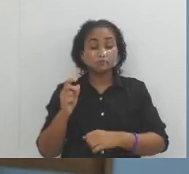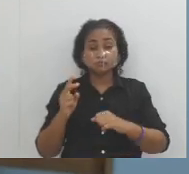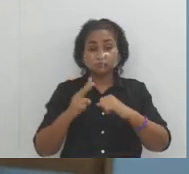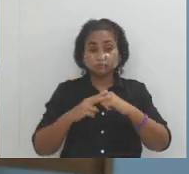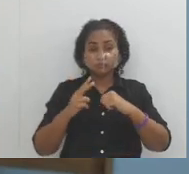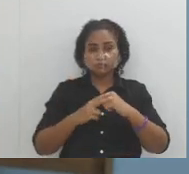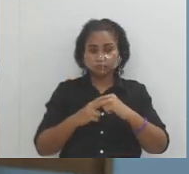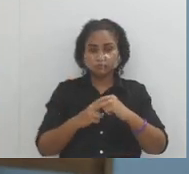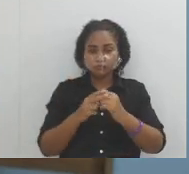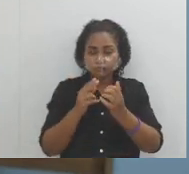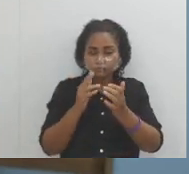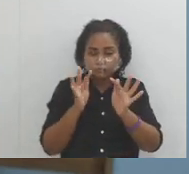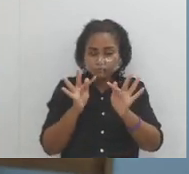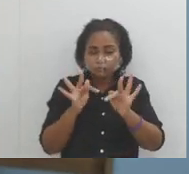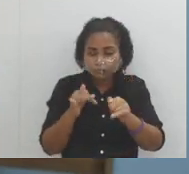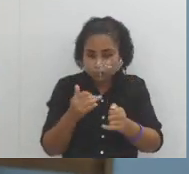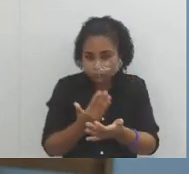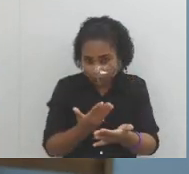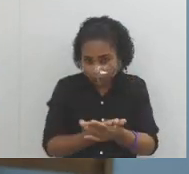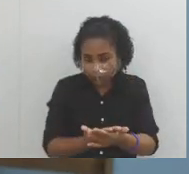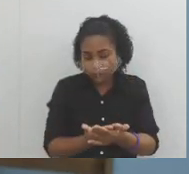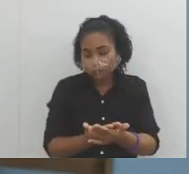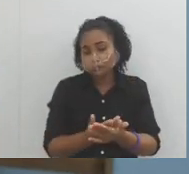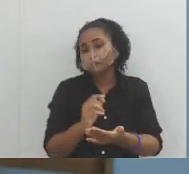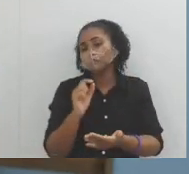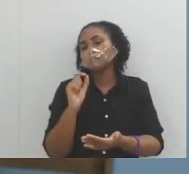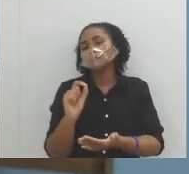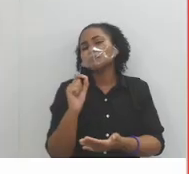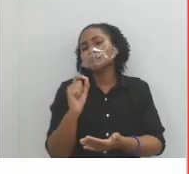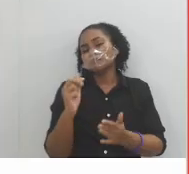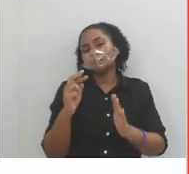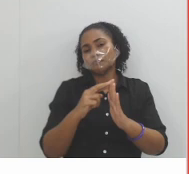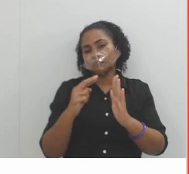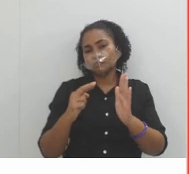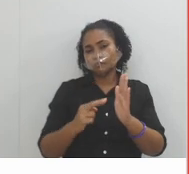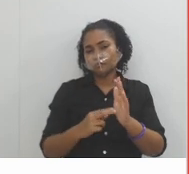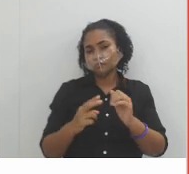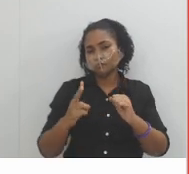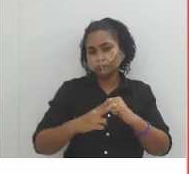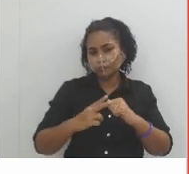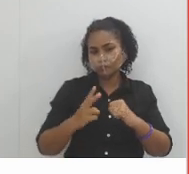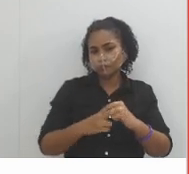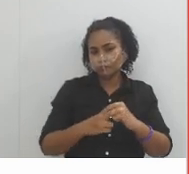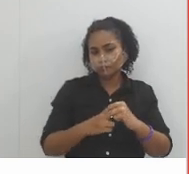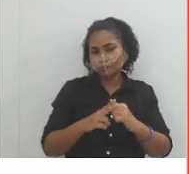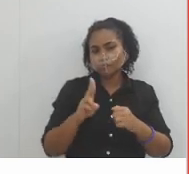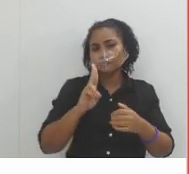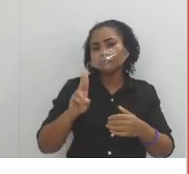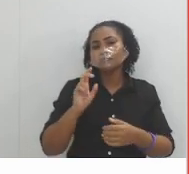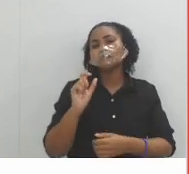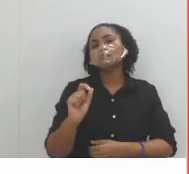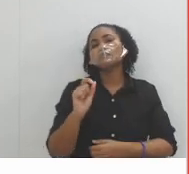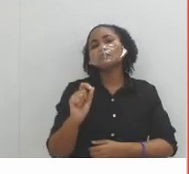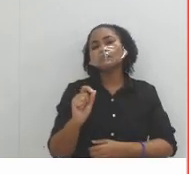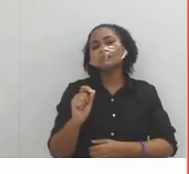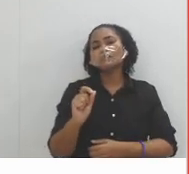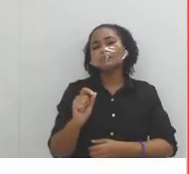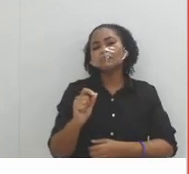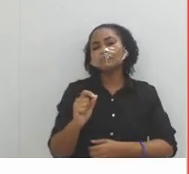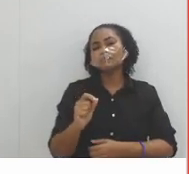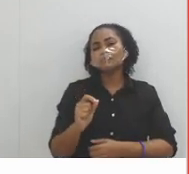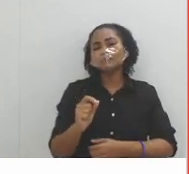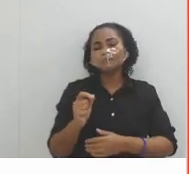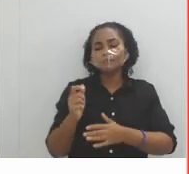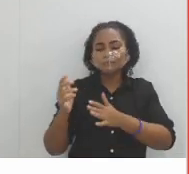no finzinho da aula, né, de que a regência verbal, como o próprio nome diz, ela é